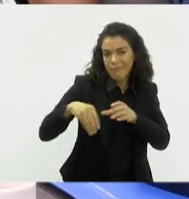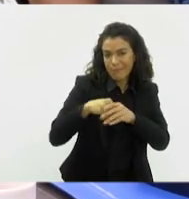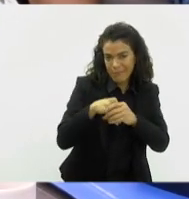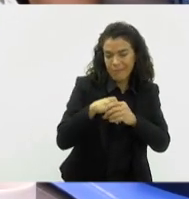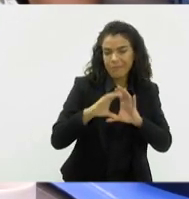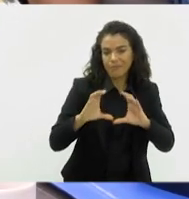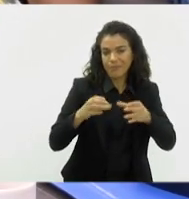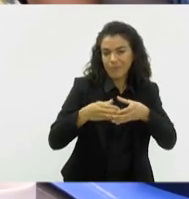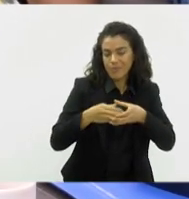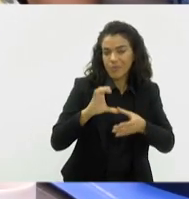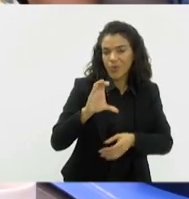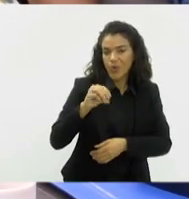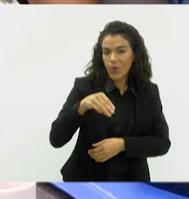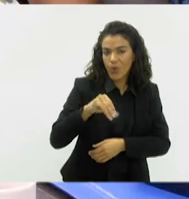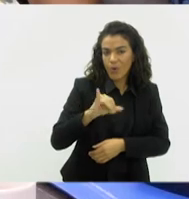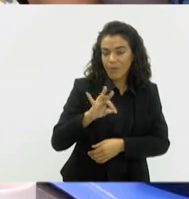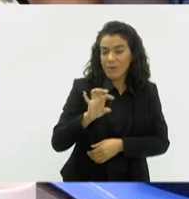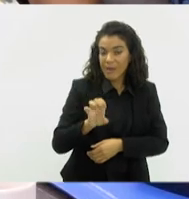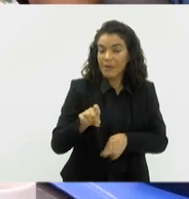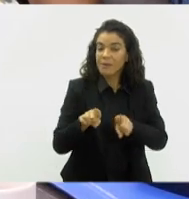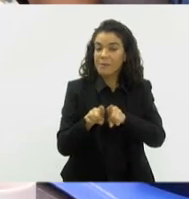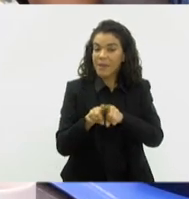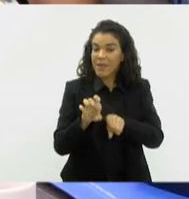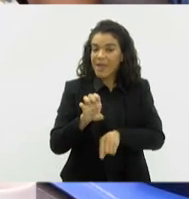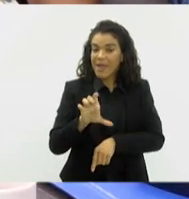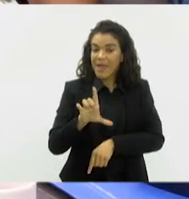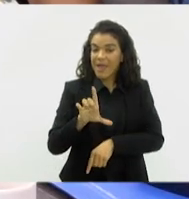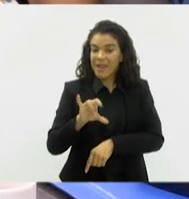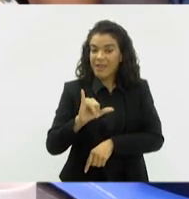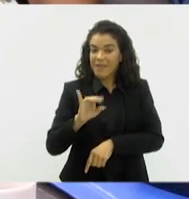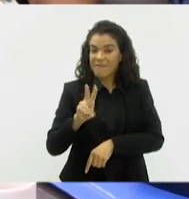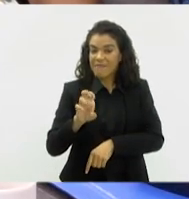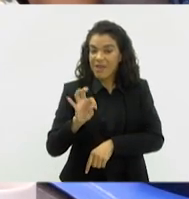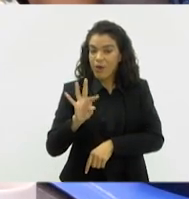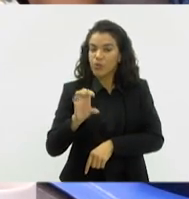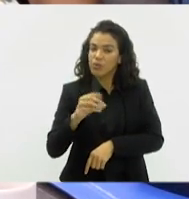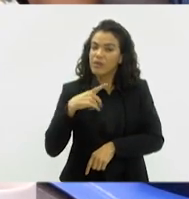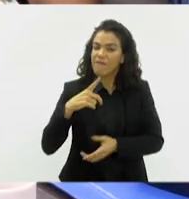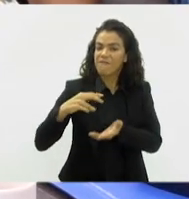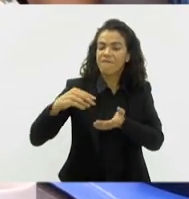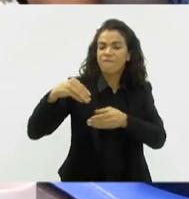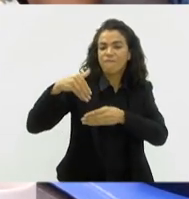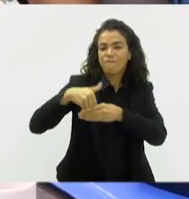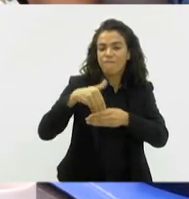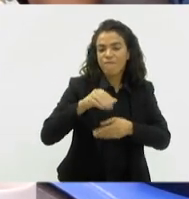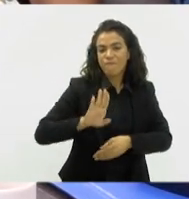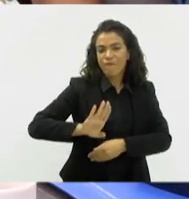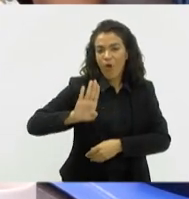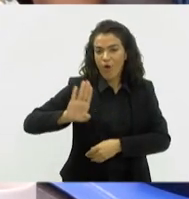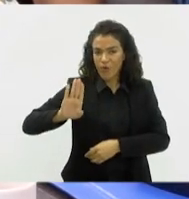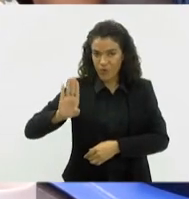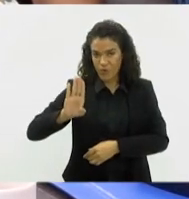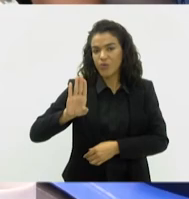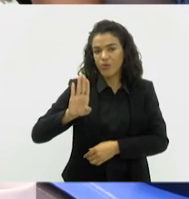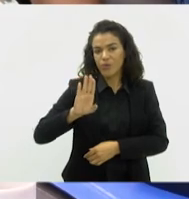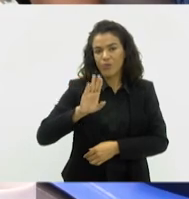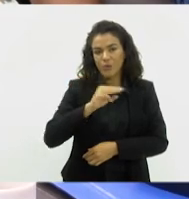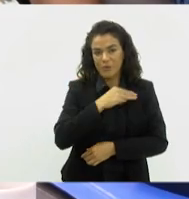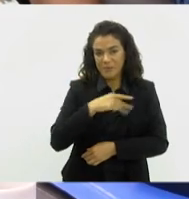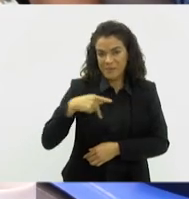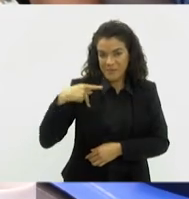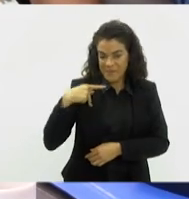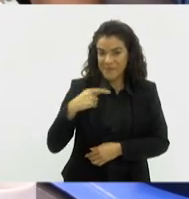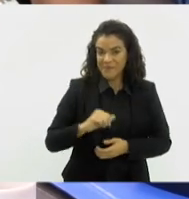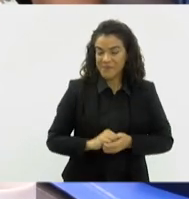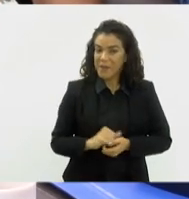né? Inclusive o Elivelto teve o voto do Ministério Público, né? Então, assim, acho que é importante